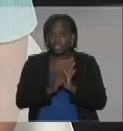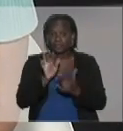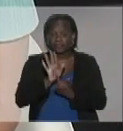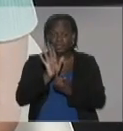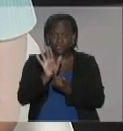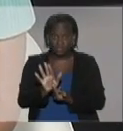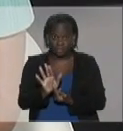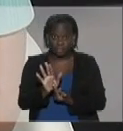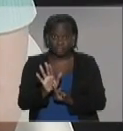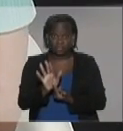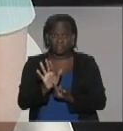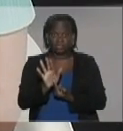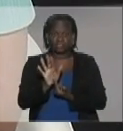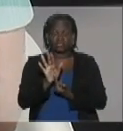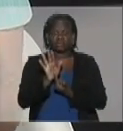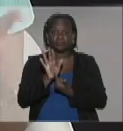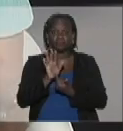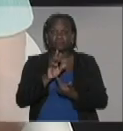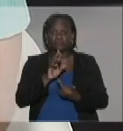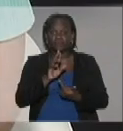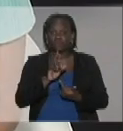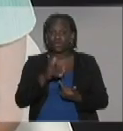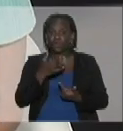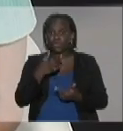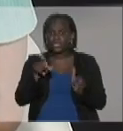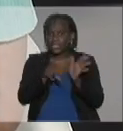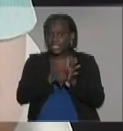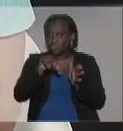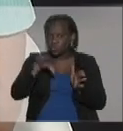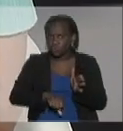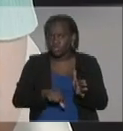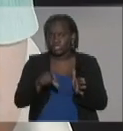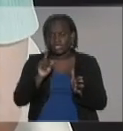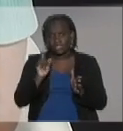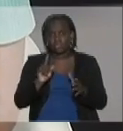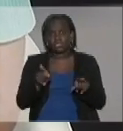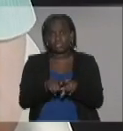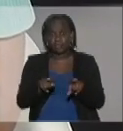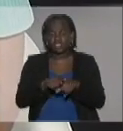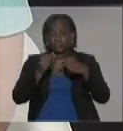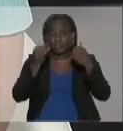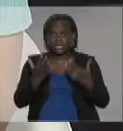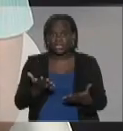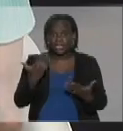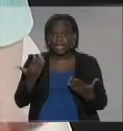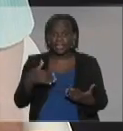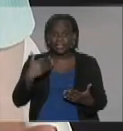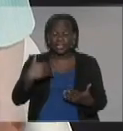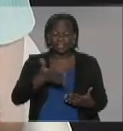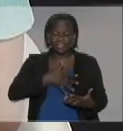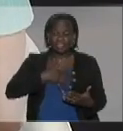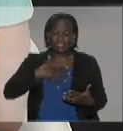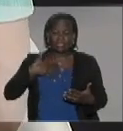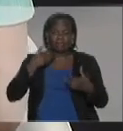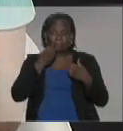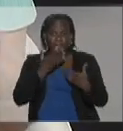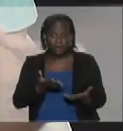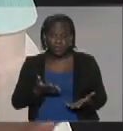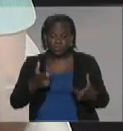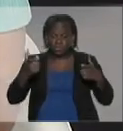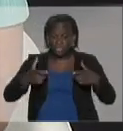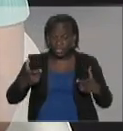droga é apresentada não como uma coisa negativa, mas como o senhor mesmo disse, como uma coisa que vai levar prazer,